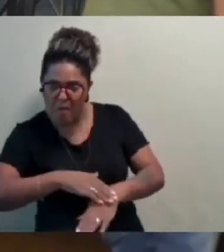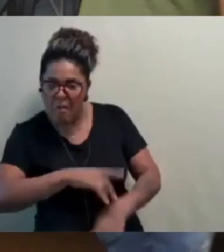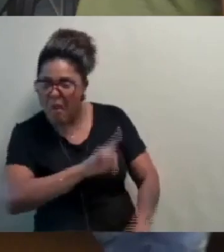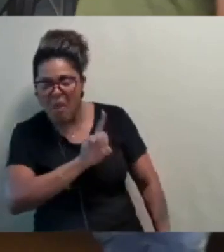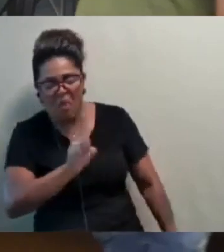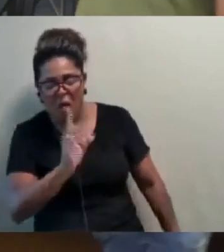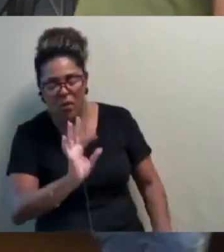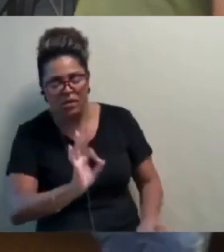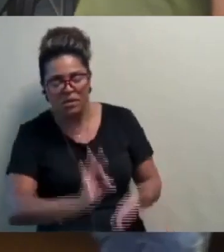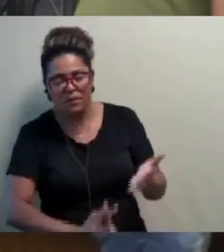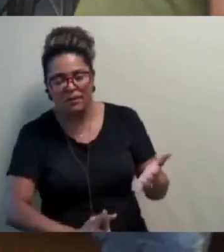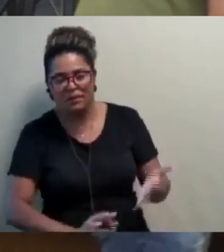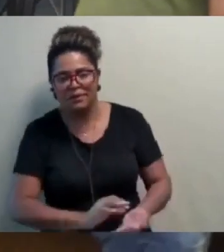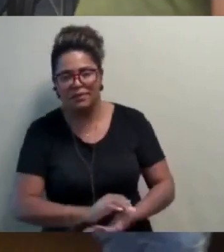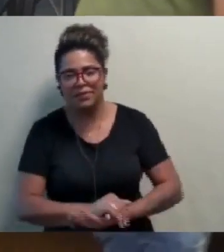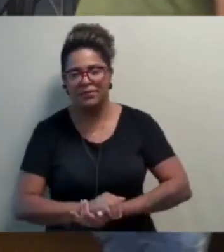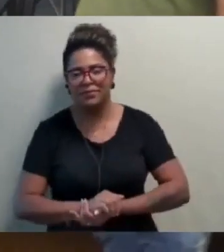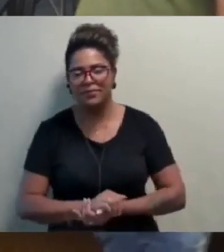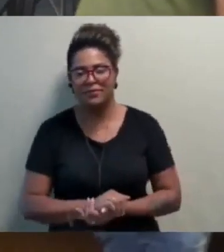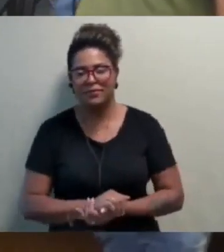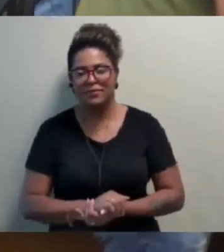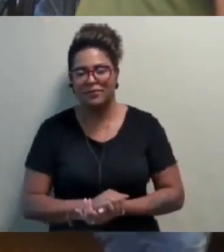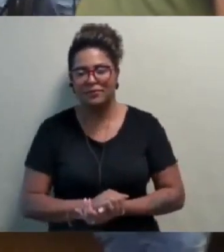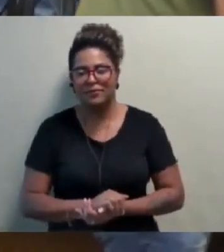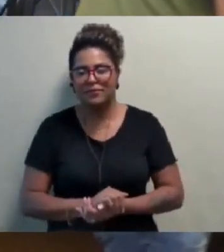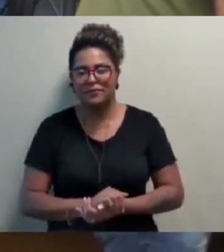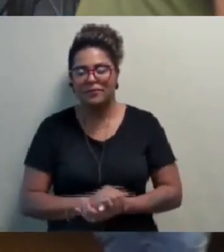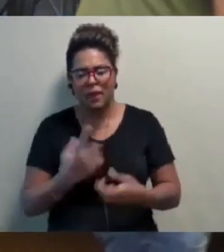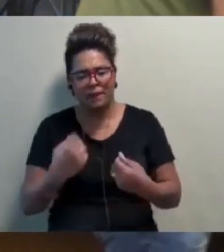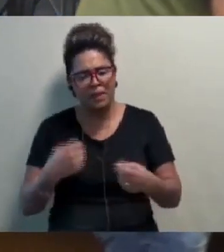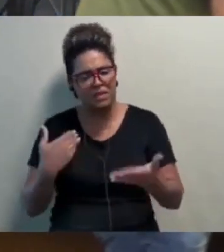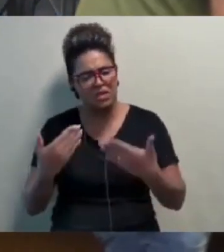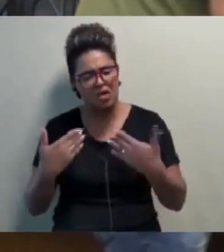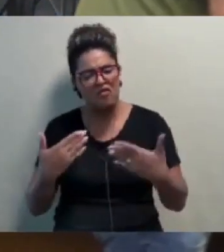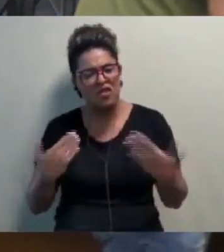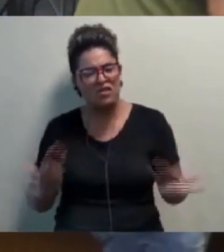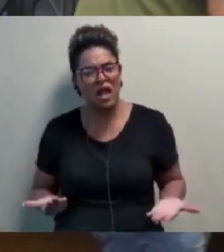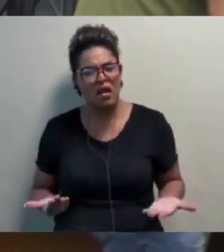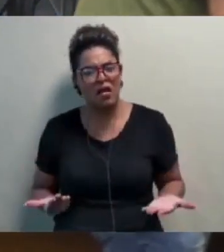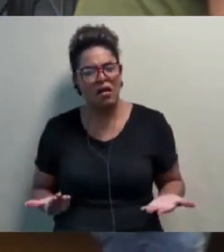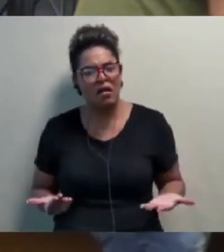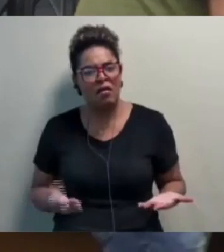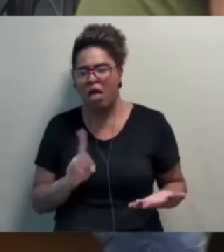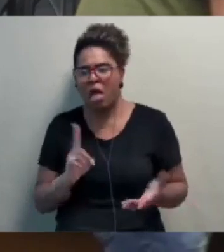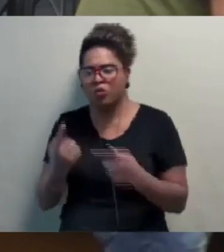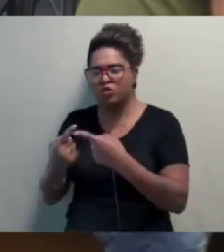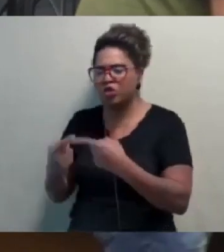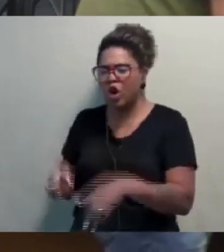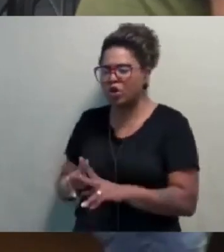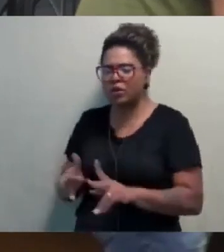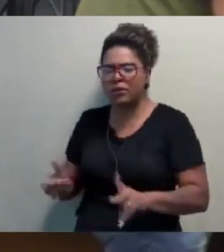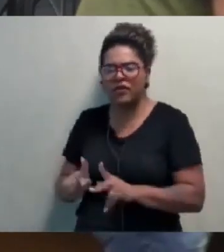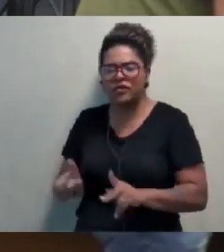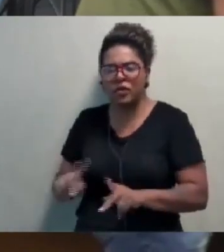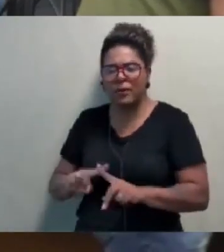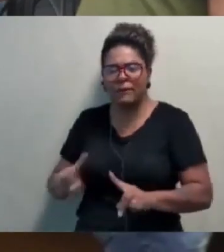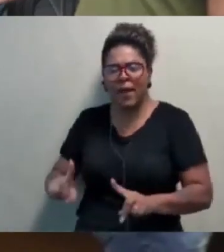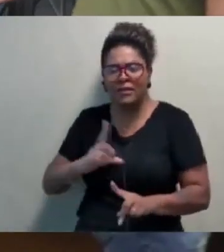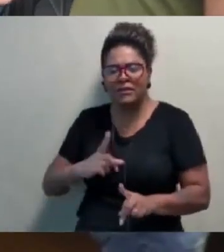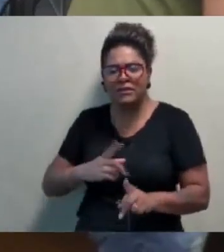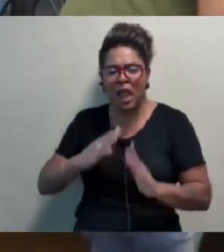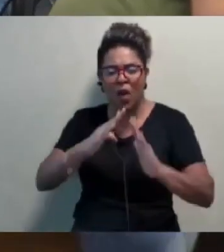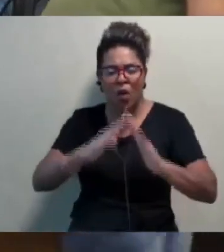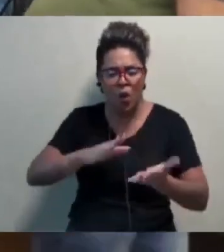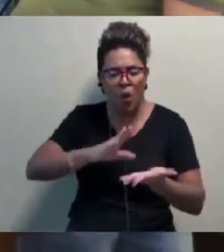gemer. Tem que conversar. Eu não sou contra os professores, mas tem os clubes da cidade, tem os bares